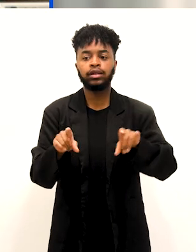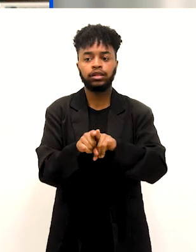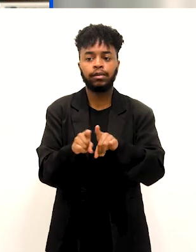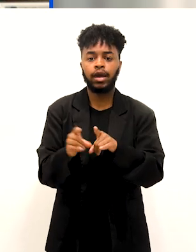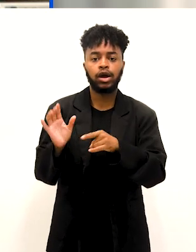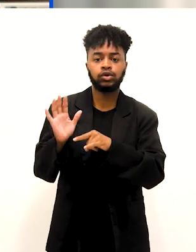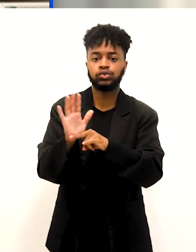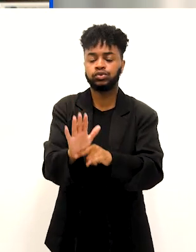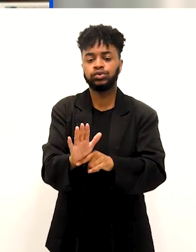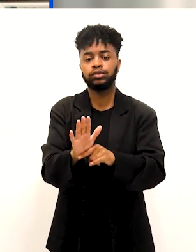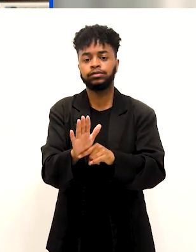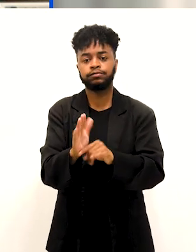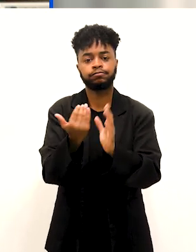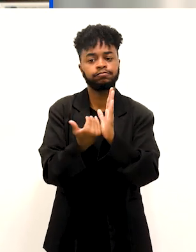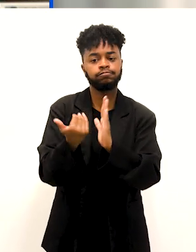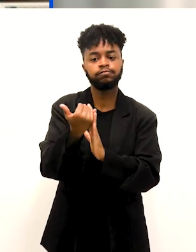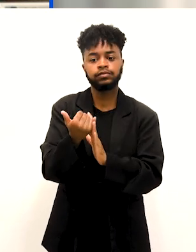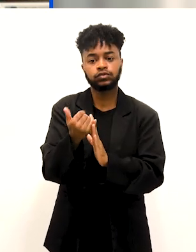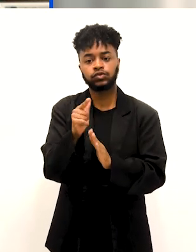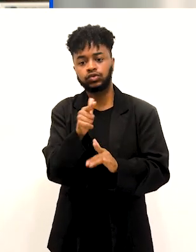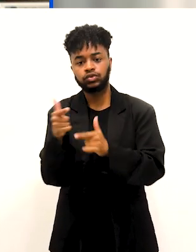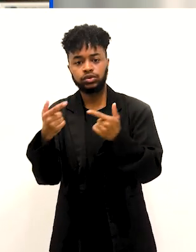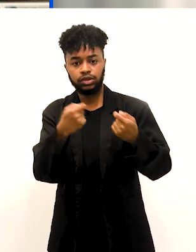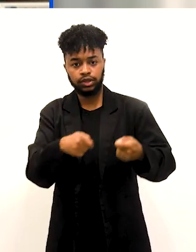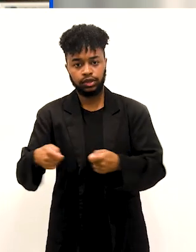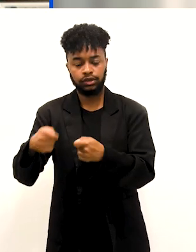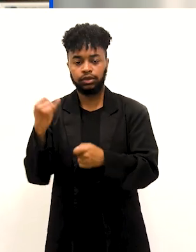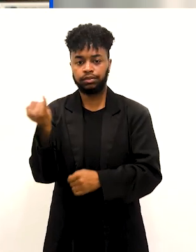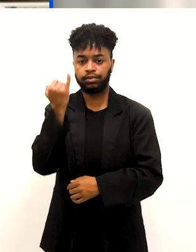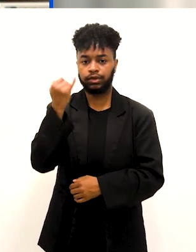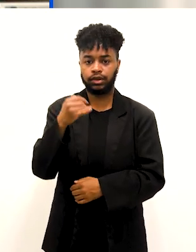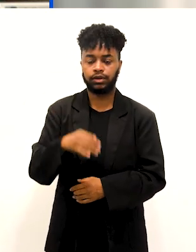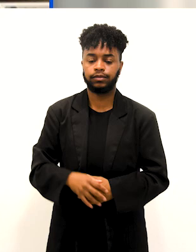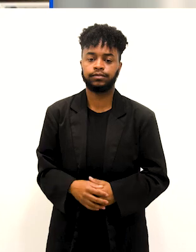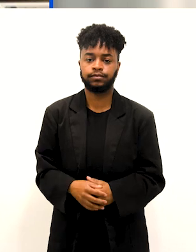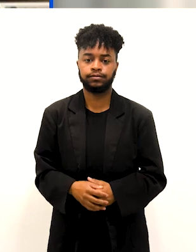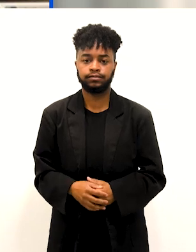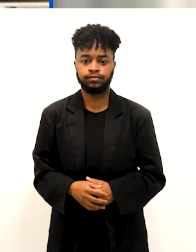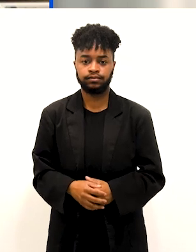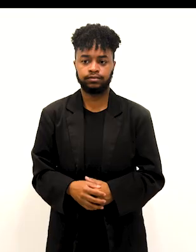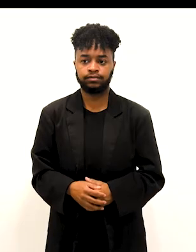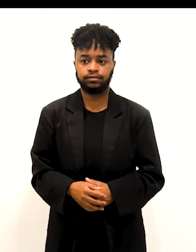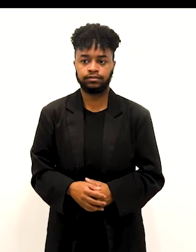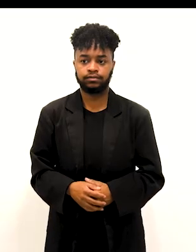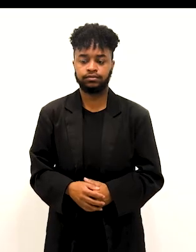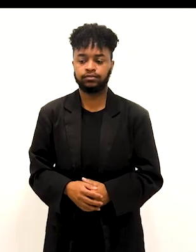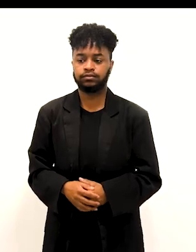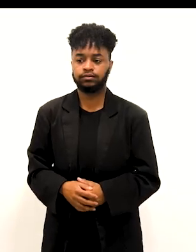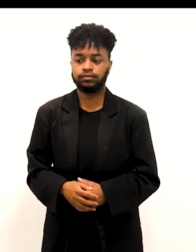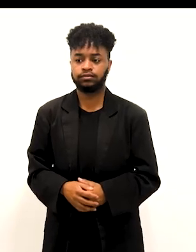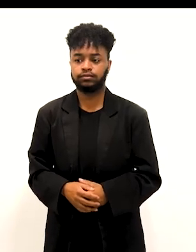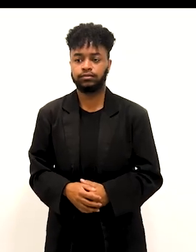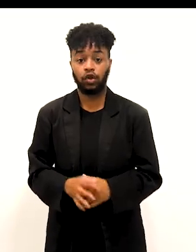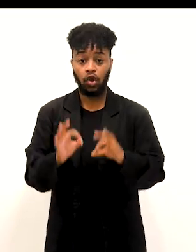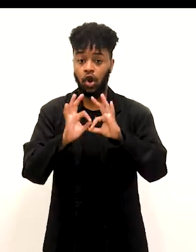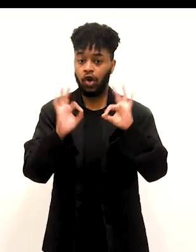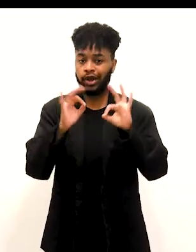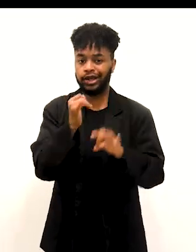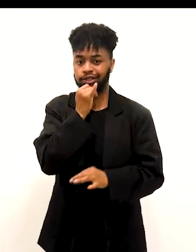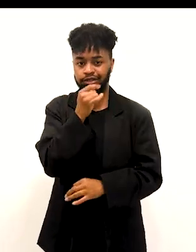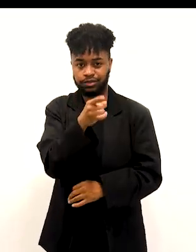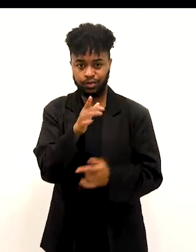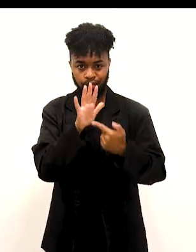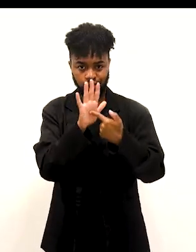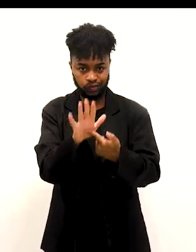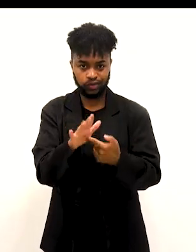da nossa sociedade, e a gente sabe que a sociedade tem muitas necessidades importantes a serem tratadas. Um belo exemplo, né?